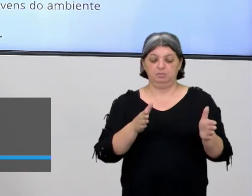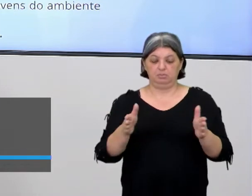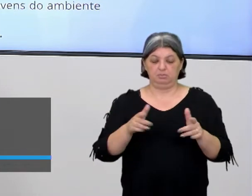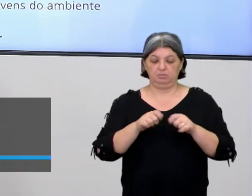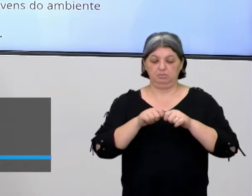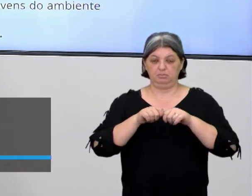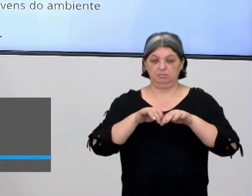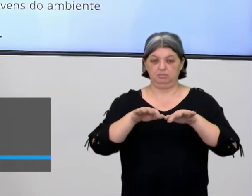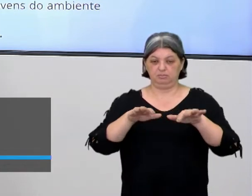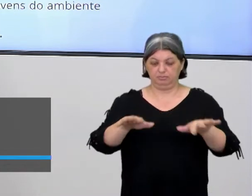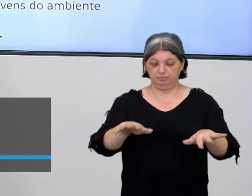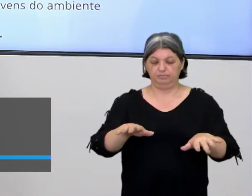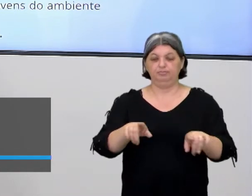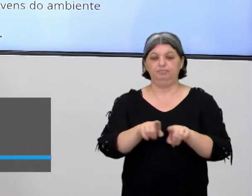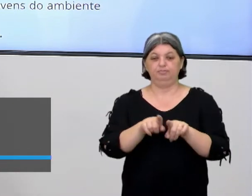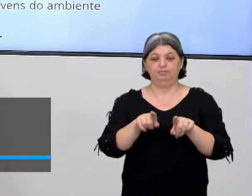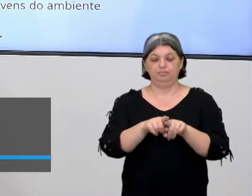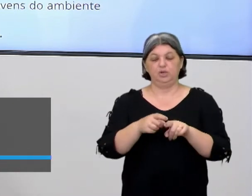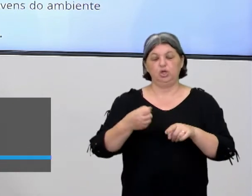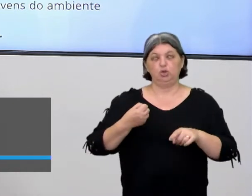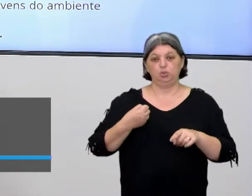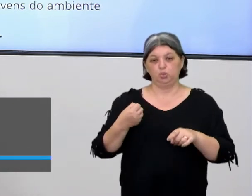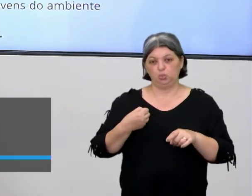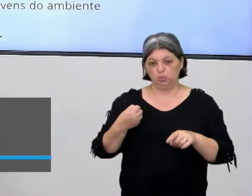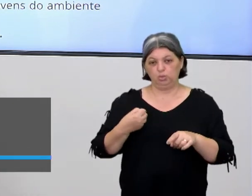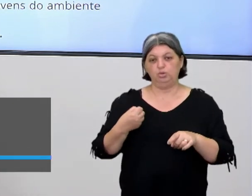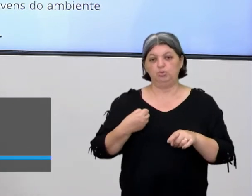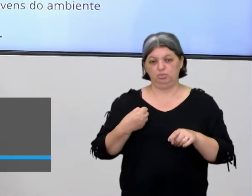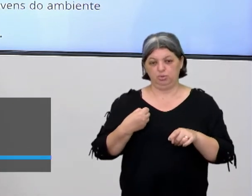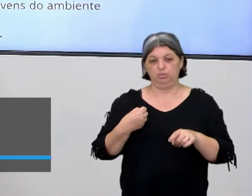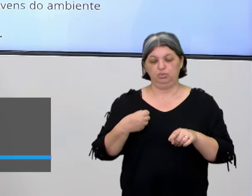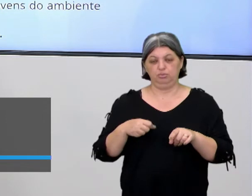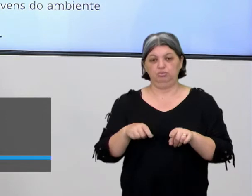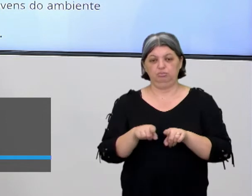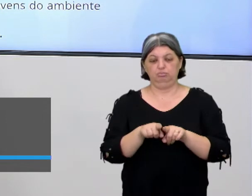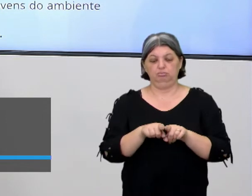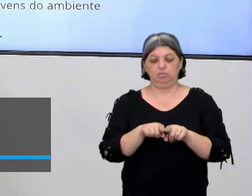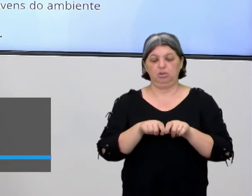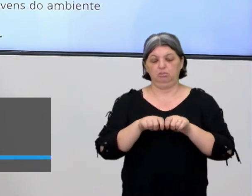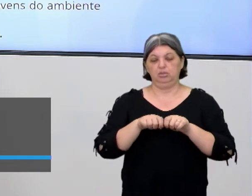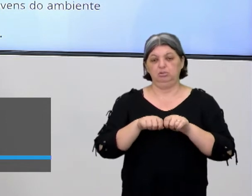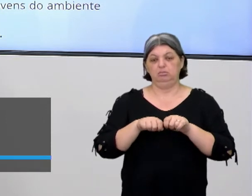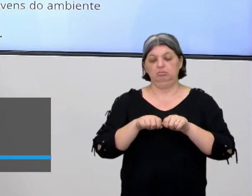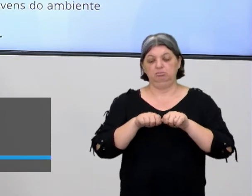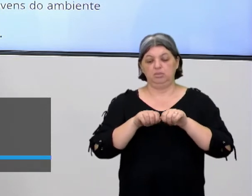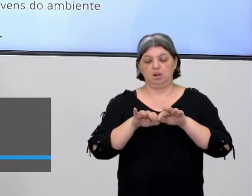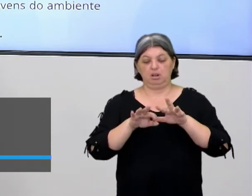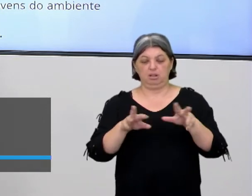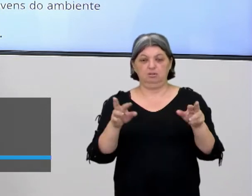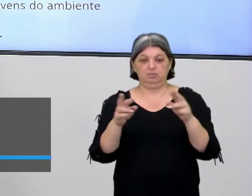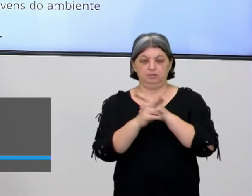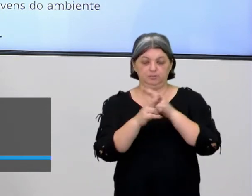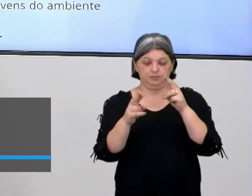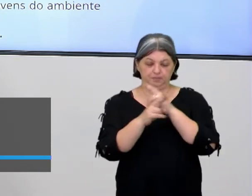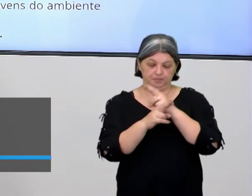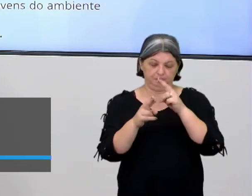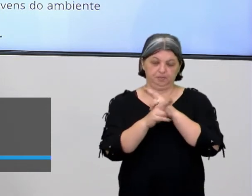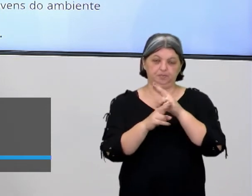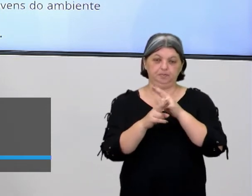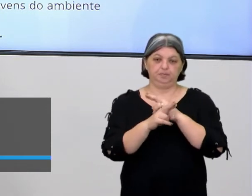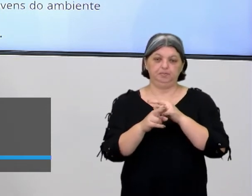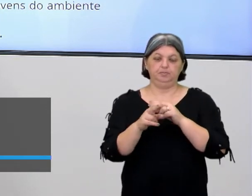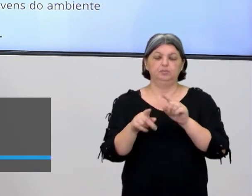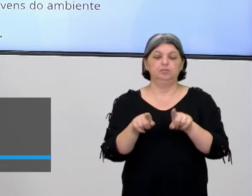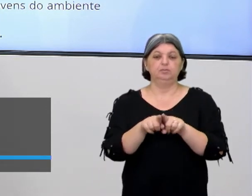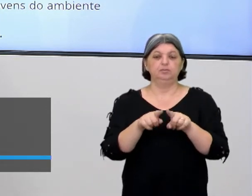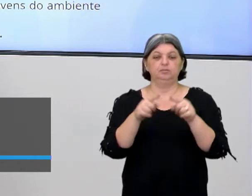né, números muito direcionados à pandemia, números muito direcionados aí a essas questões